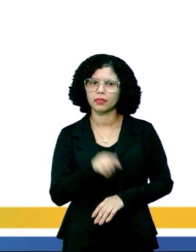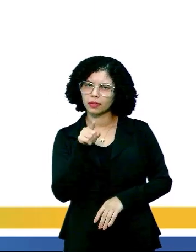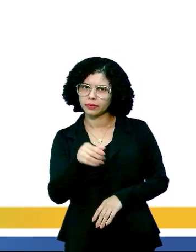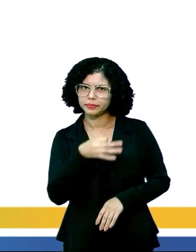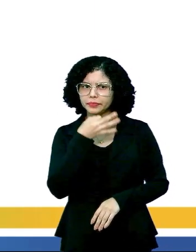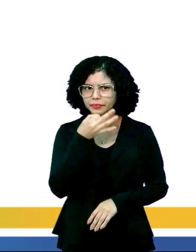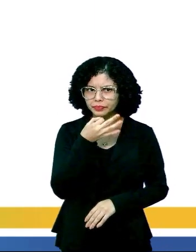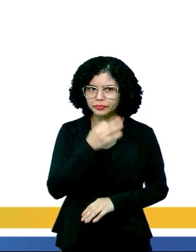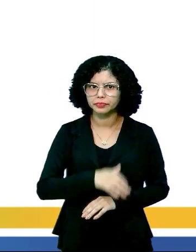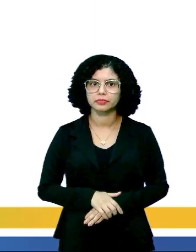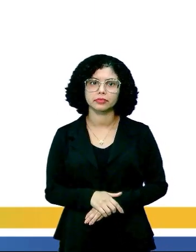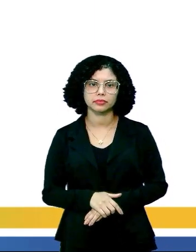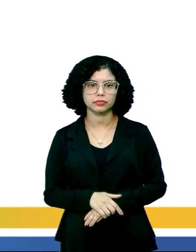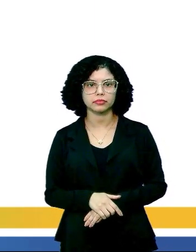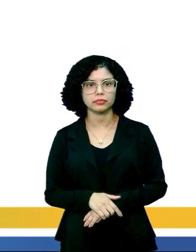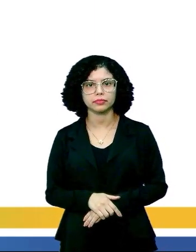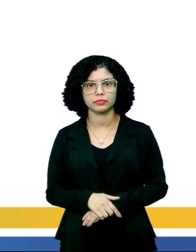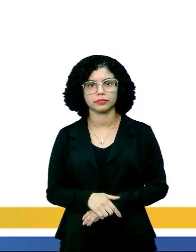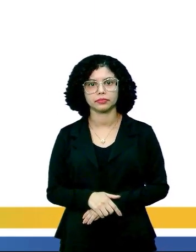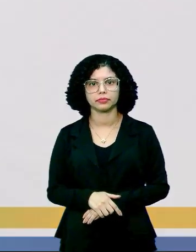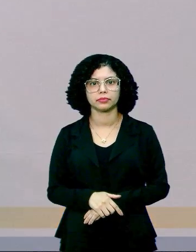essa a nossa resposta?